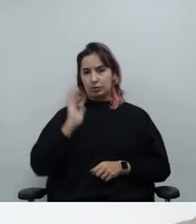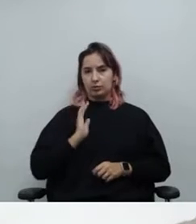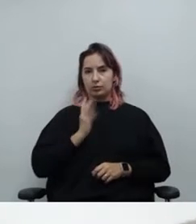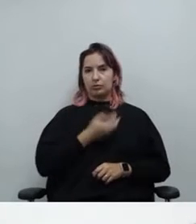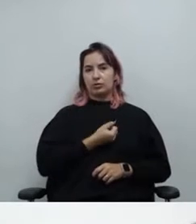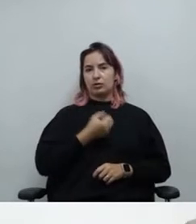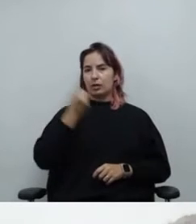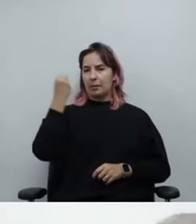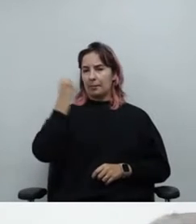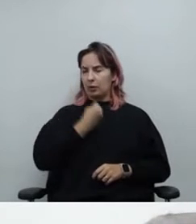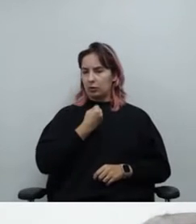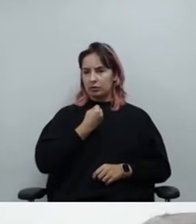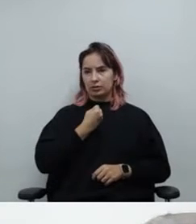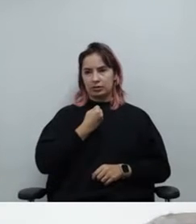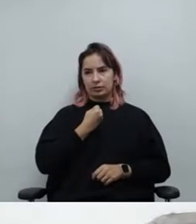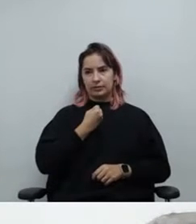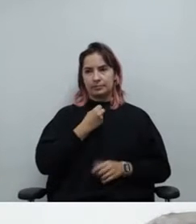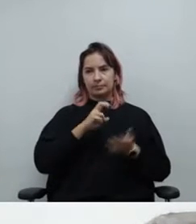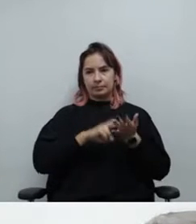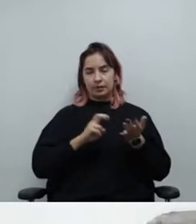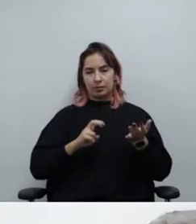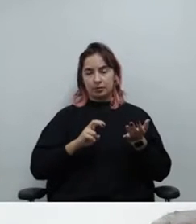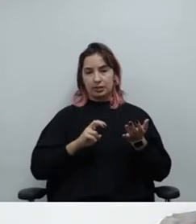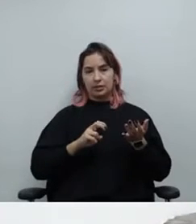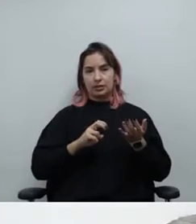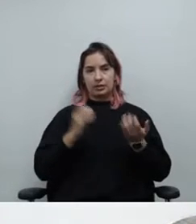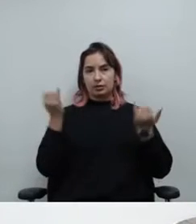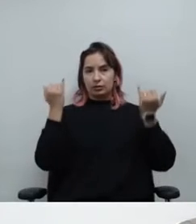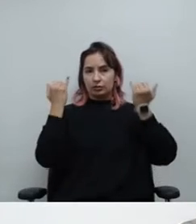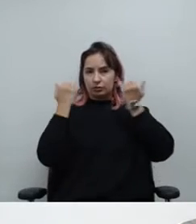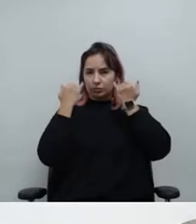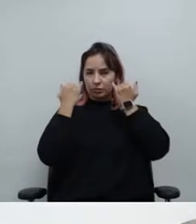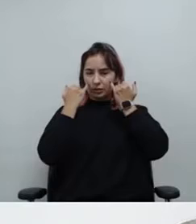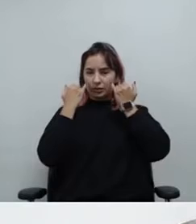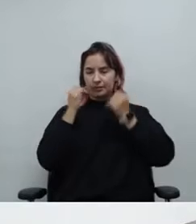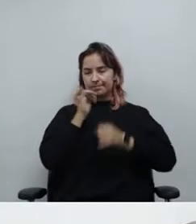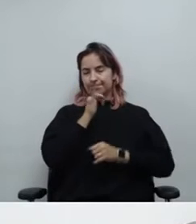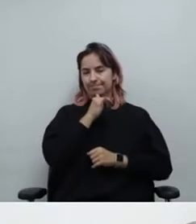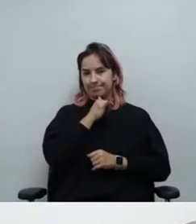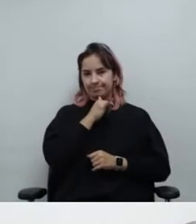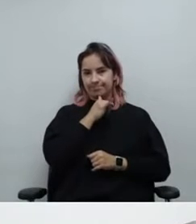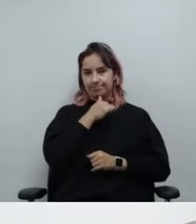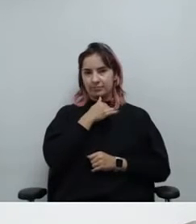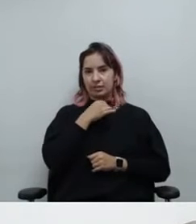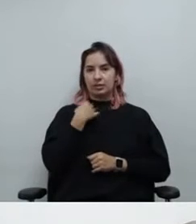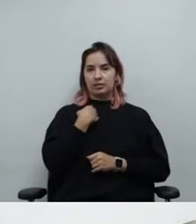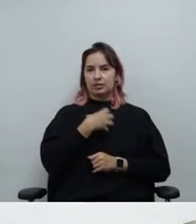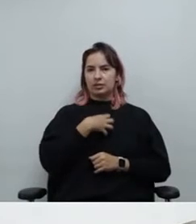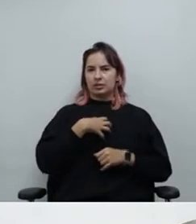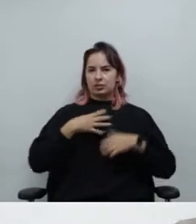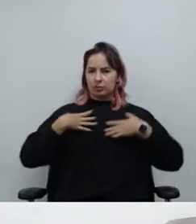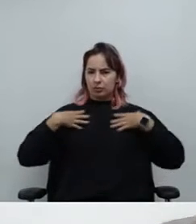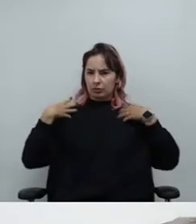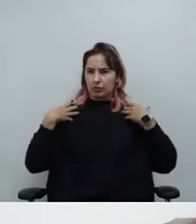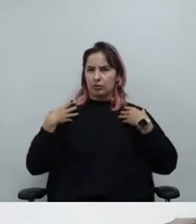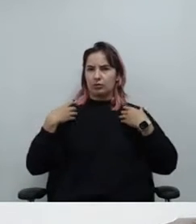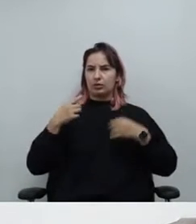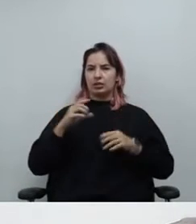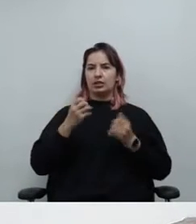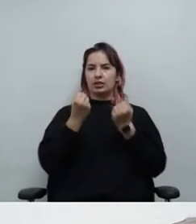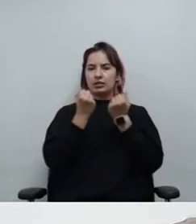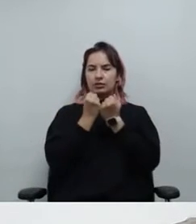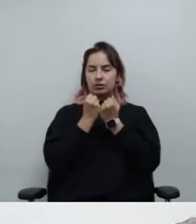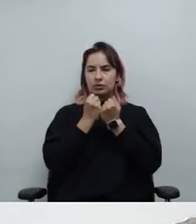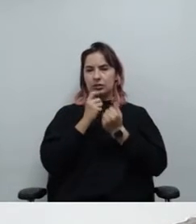à luz do dia. E esses dados são realmente bastante chocantes. Nos orgulha saber que a Defensoria tem adotado ações concretas,